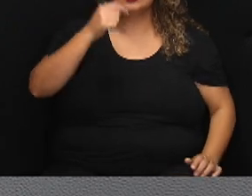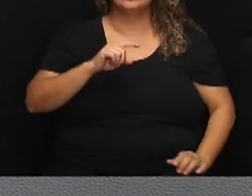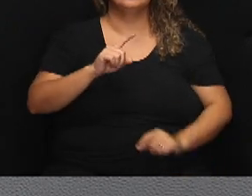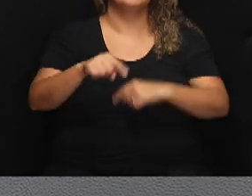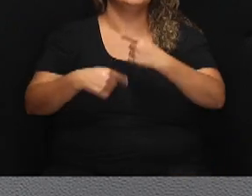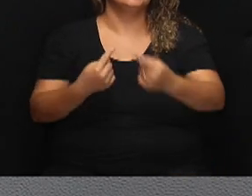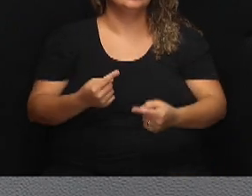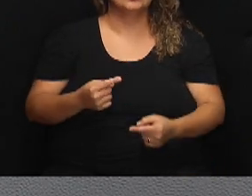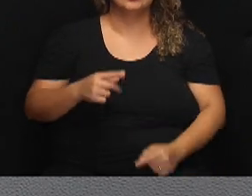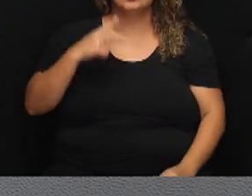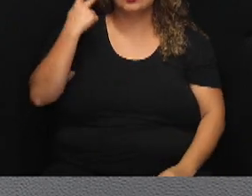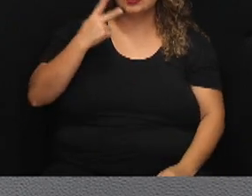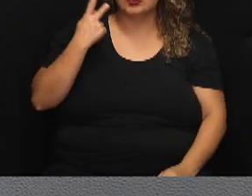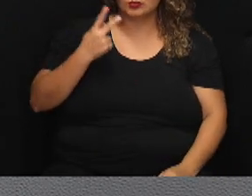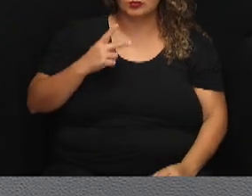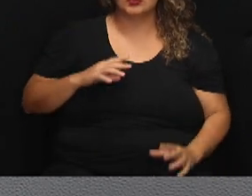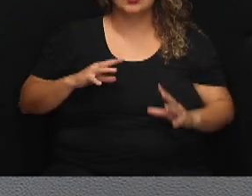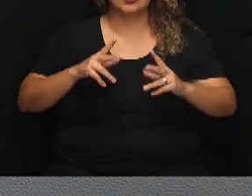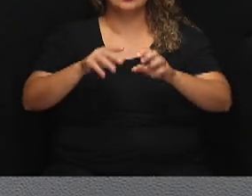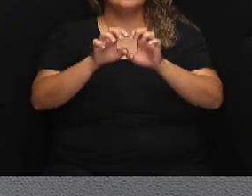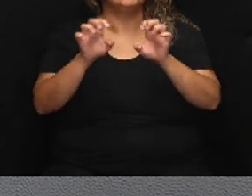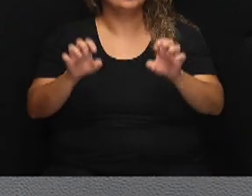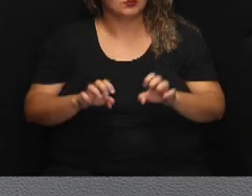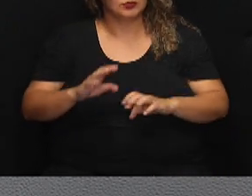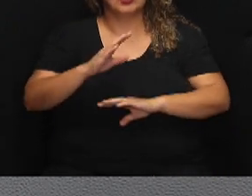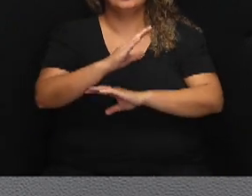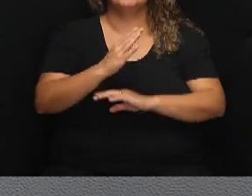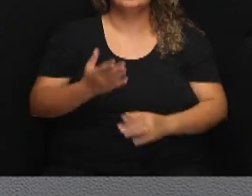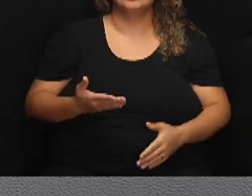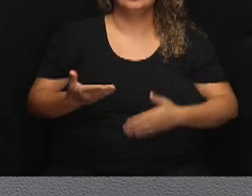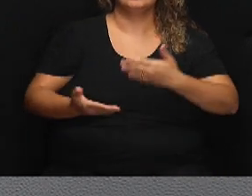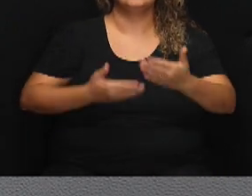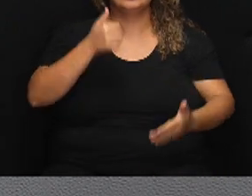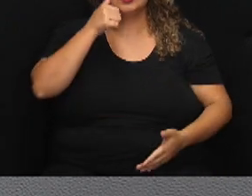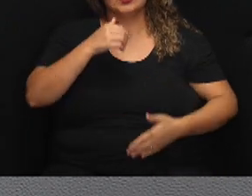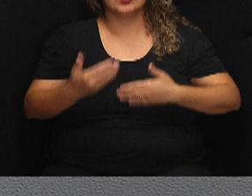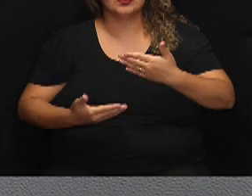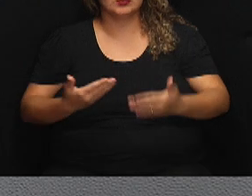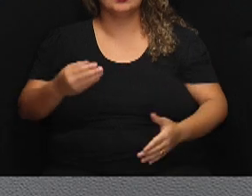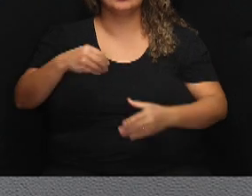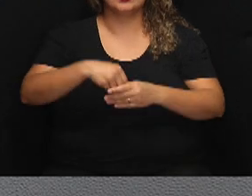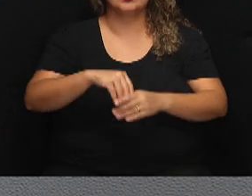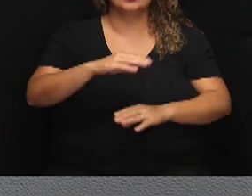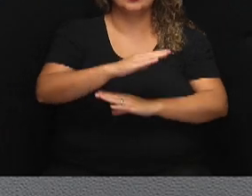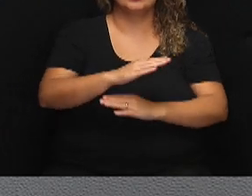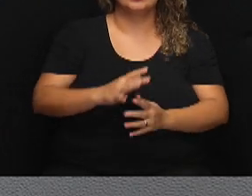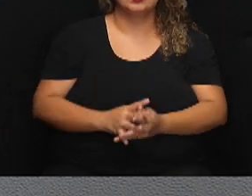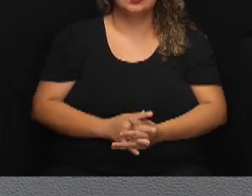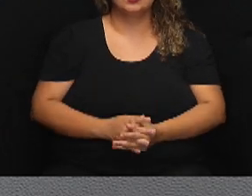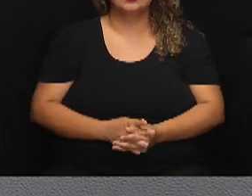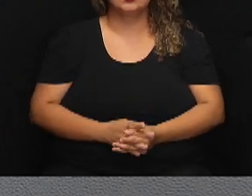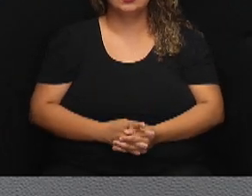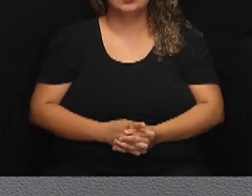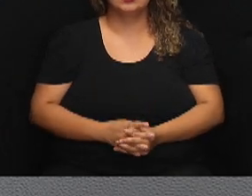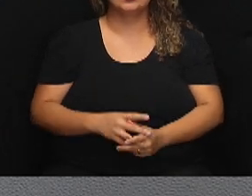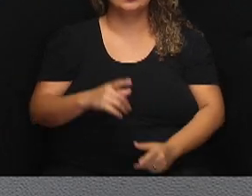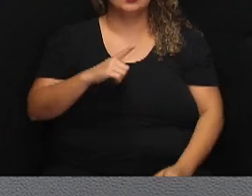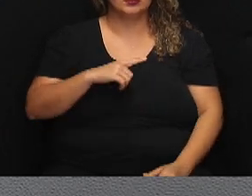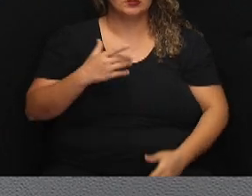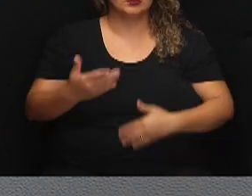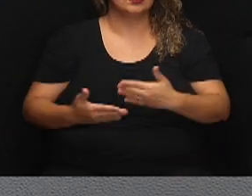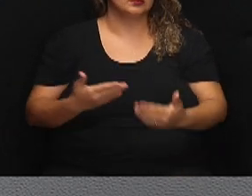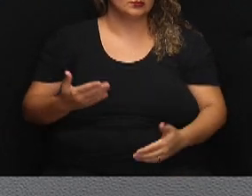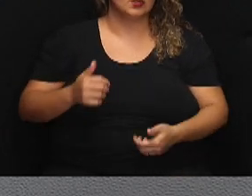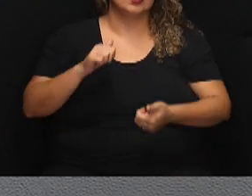outros parlamentares, de toda a estrutura da Câmara, né, de servidoras aqui na Câmara, a gente tem servidores